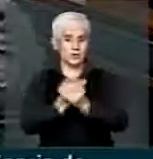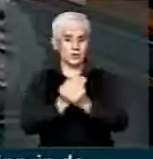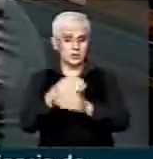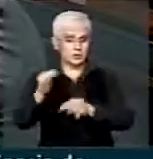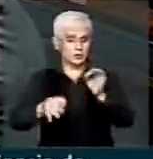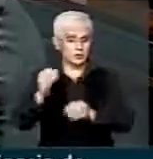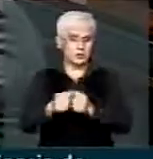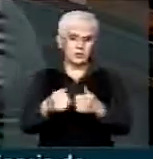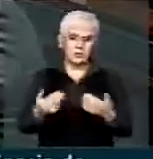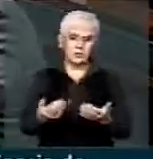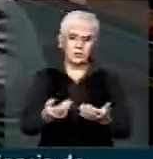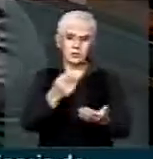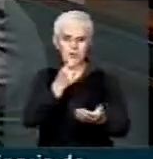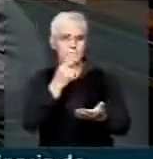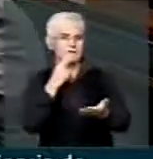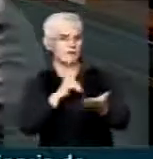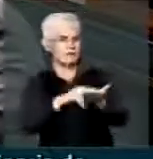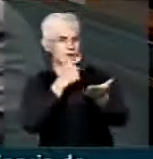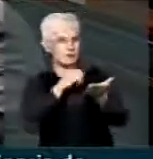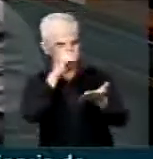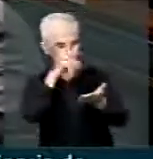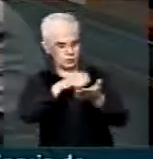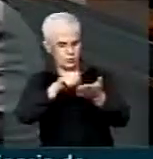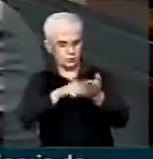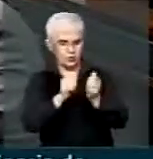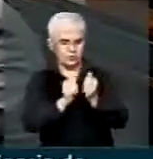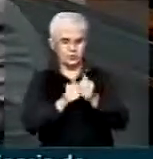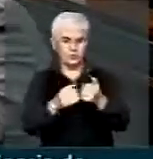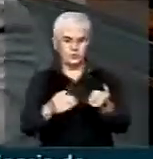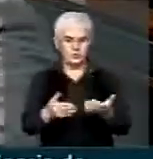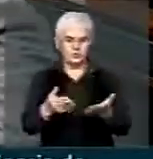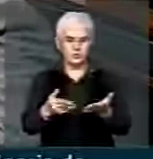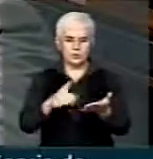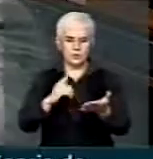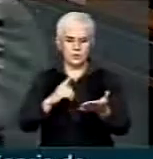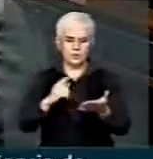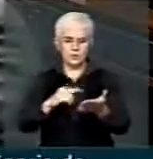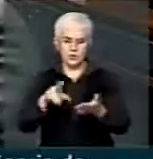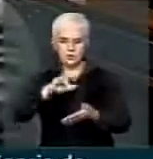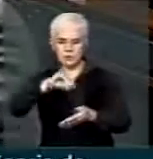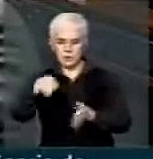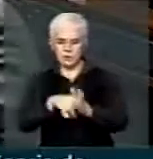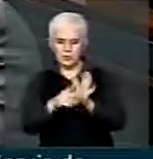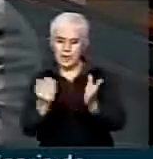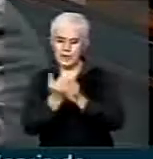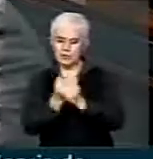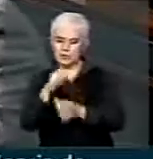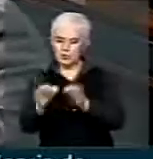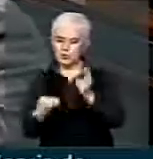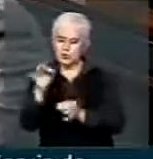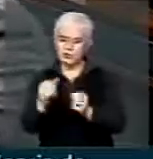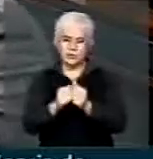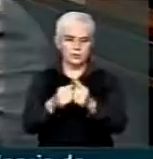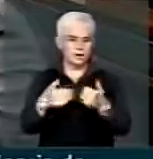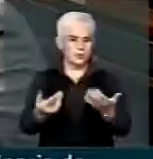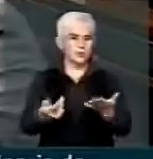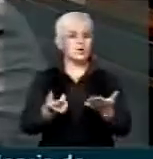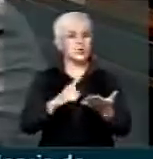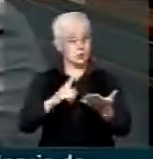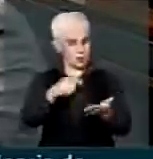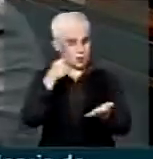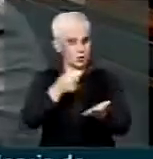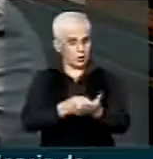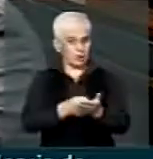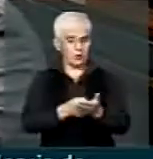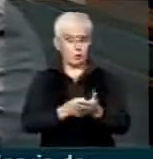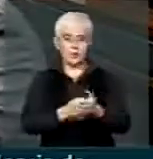essa carta que o senhor assinou, junto com o senhor Gilles, é a que está sendo usada numa ação judicial, que foi a que obrigou